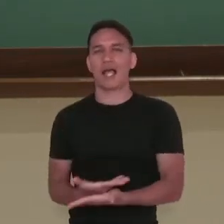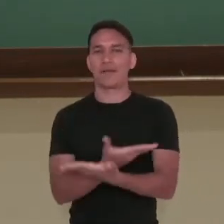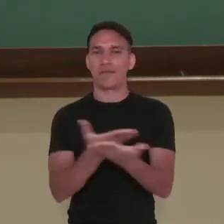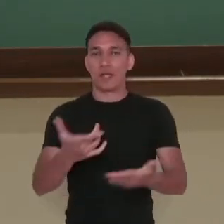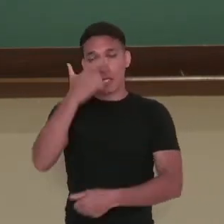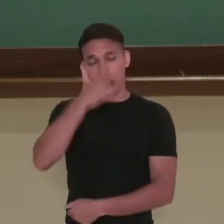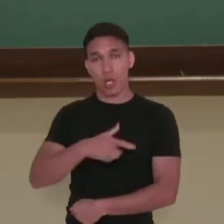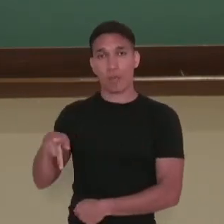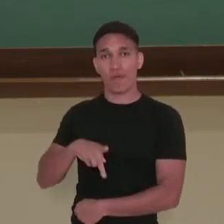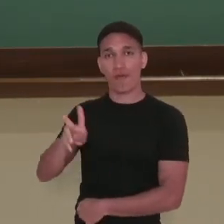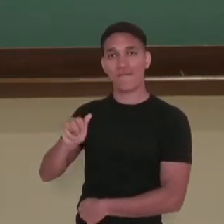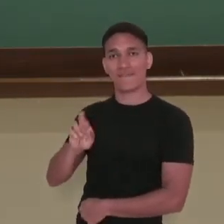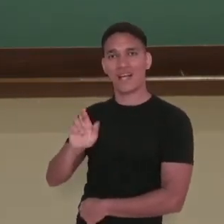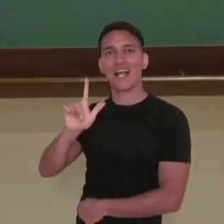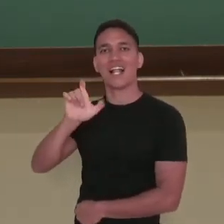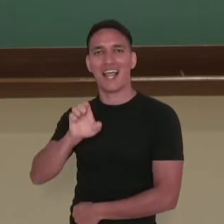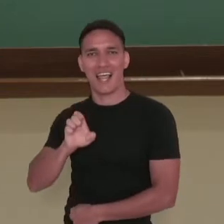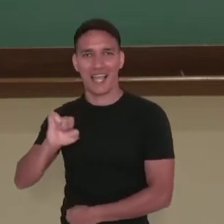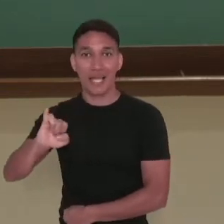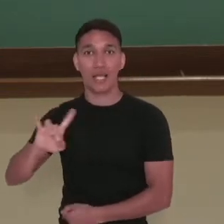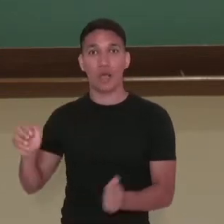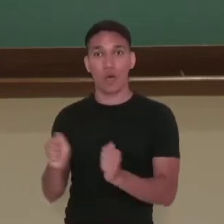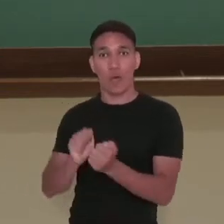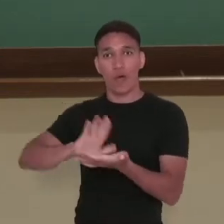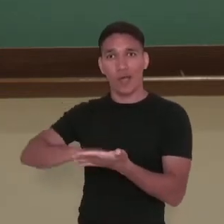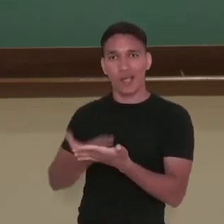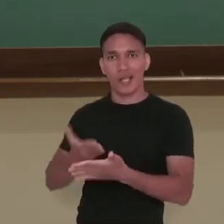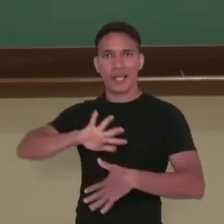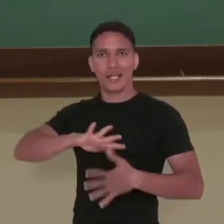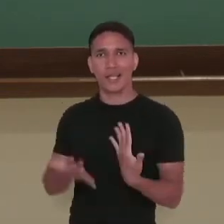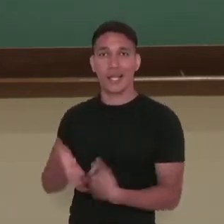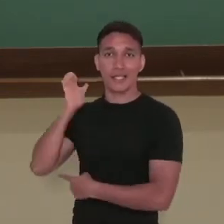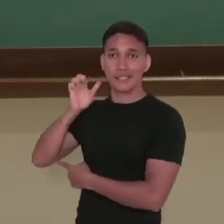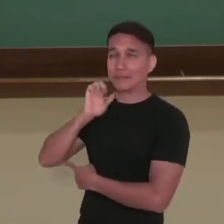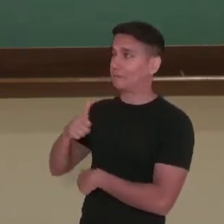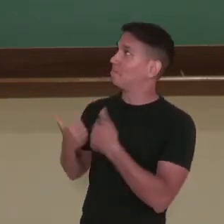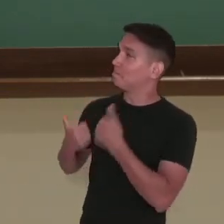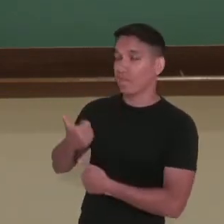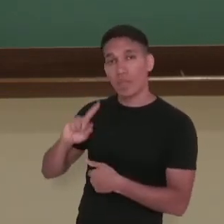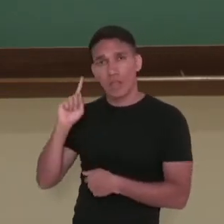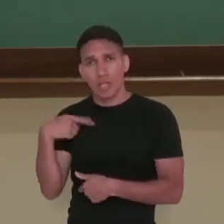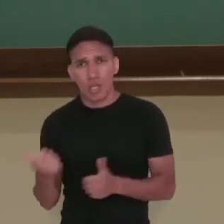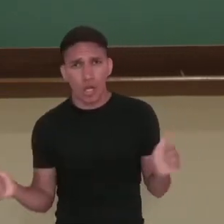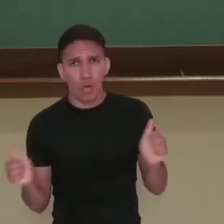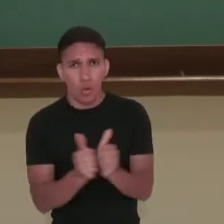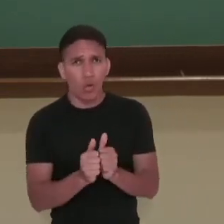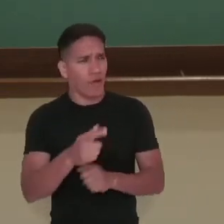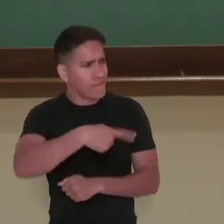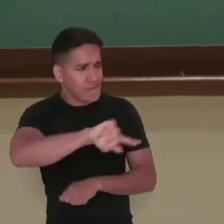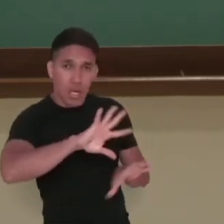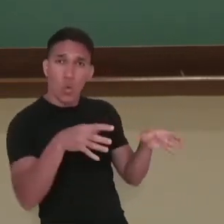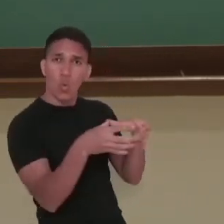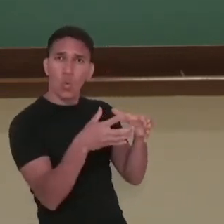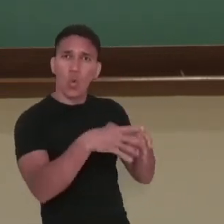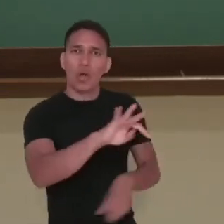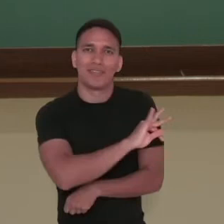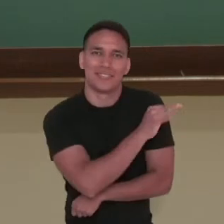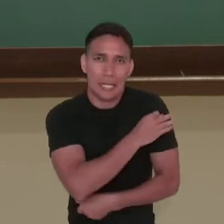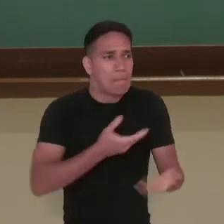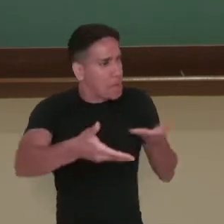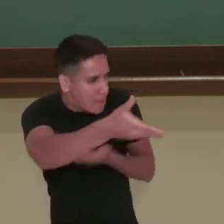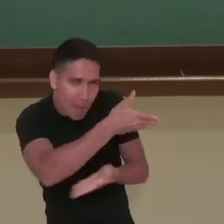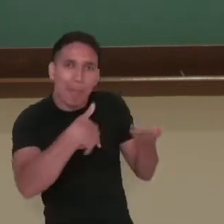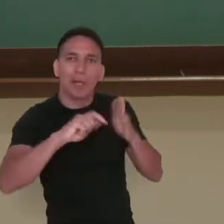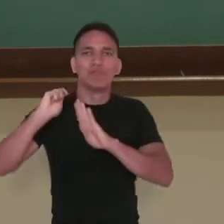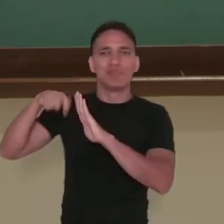Eu sou o professor Varley e aqui nós temos o Ezion, o nosso intérprete, e juntamente com a turma, com a galera do estúdio